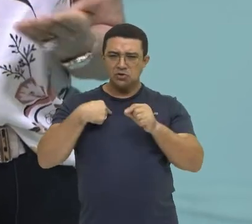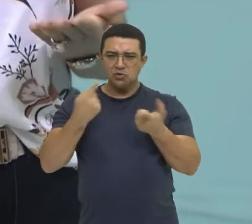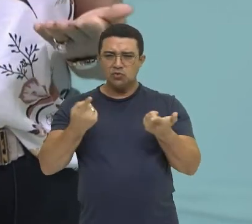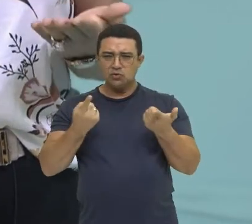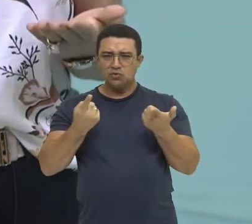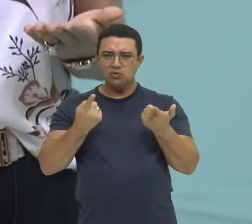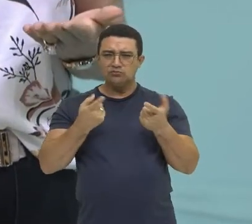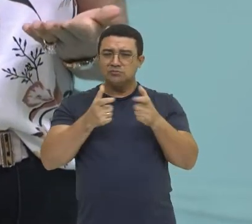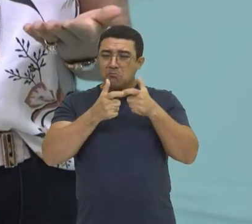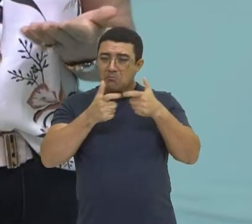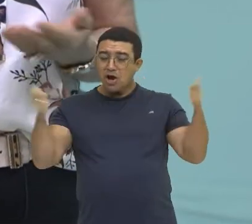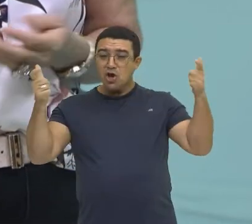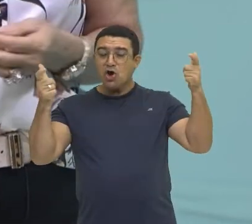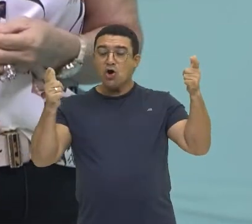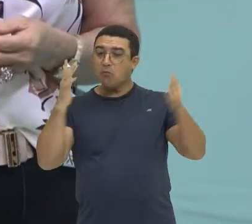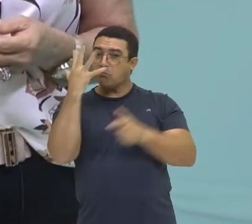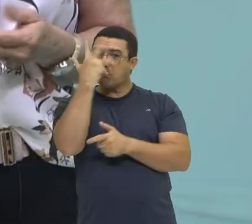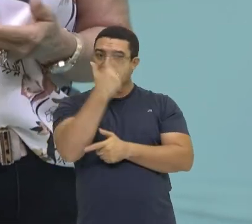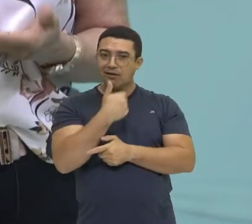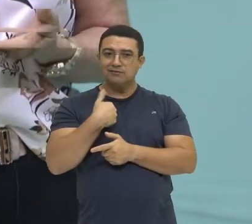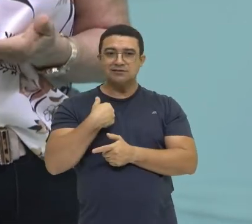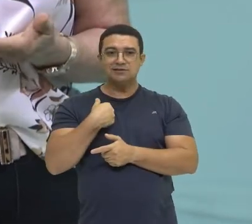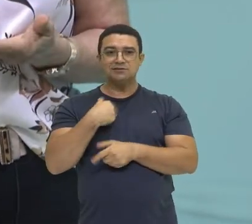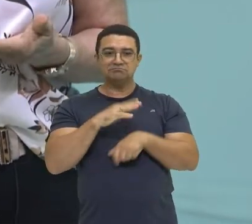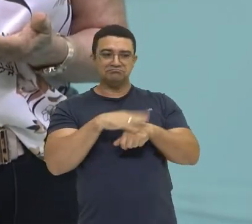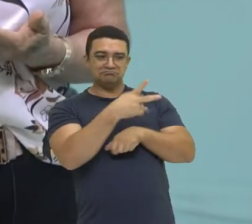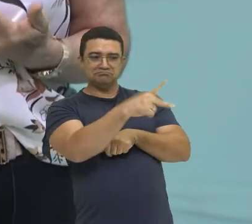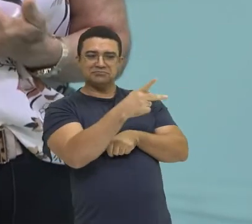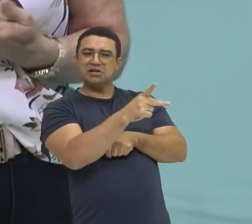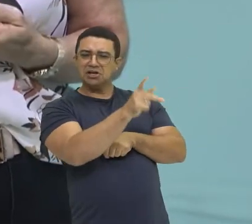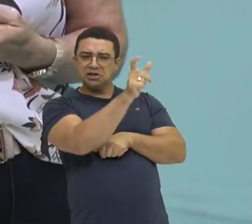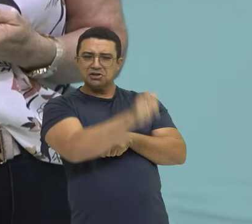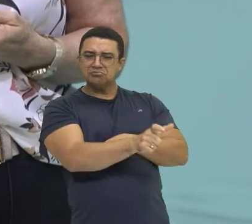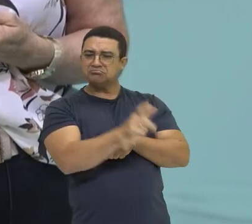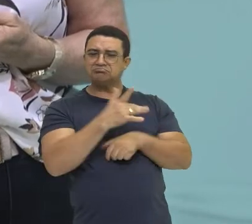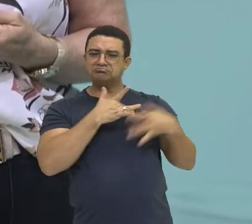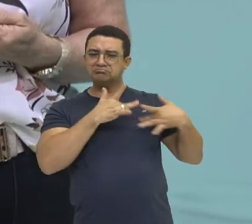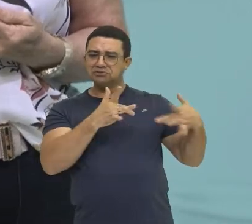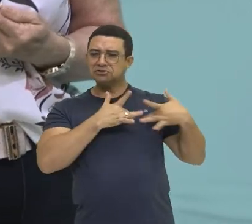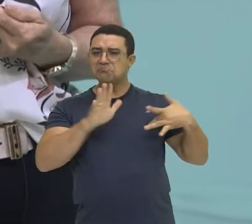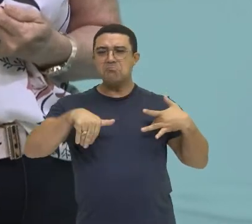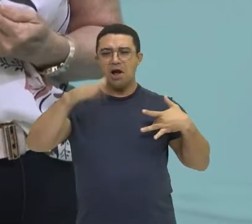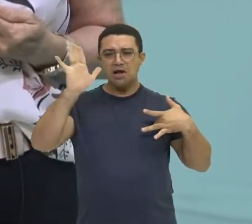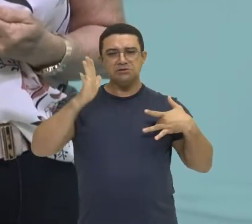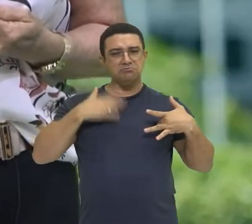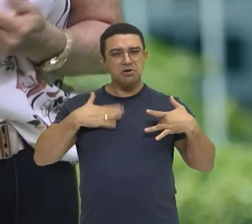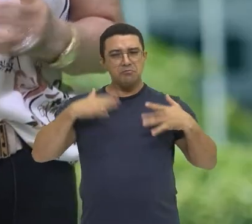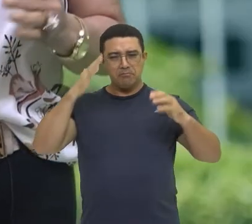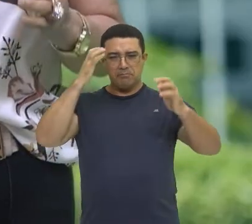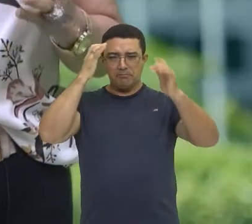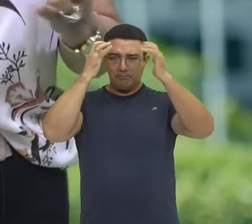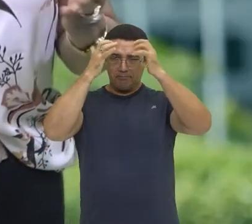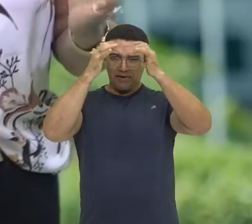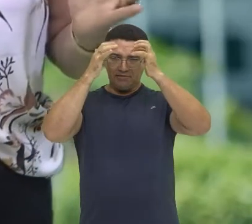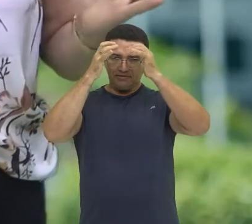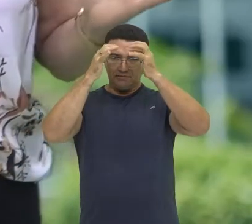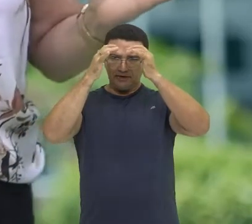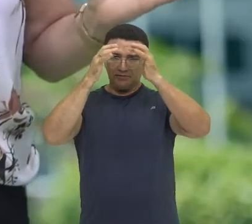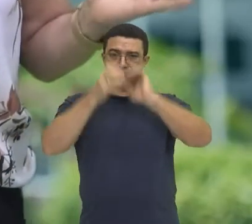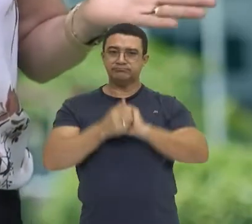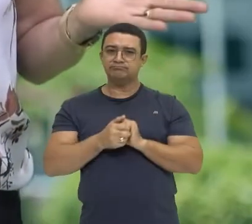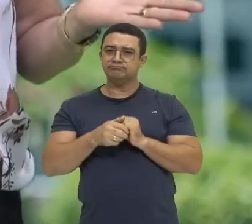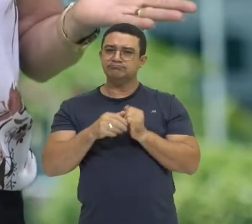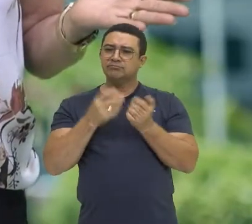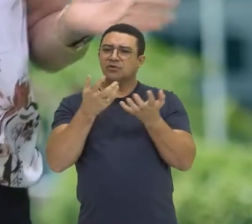do maior encanto, dele se encante mais meu pensamento. Quero vivê-lo em cada